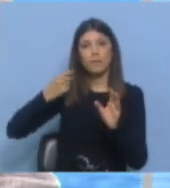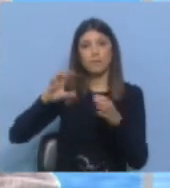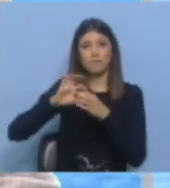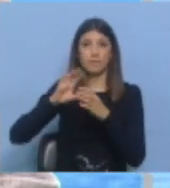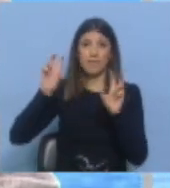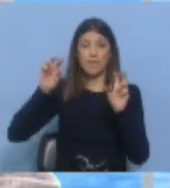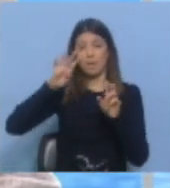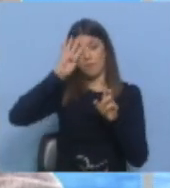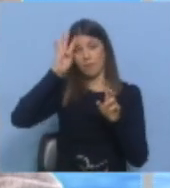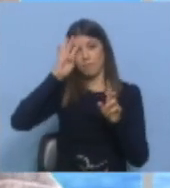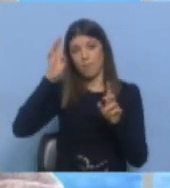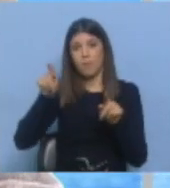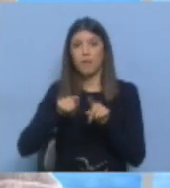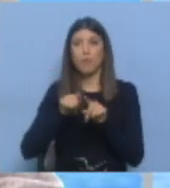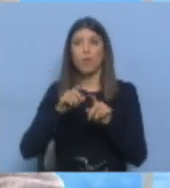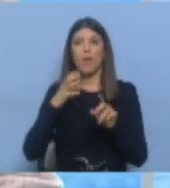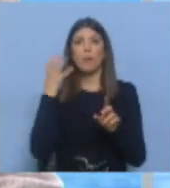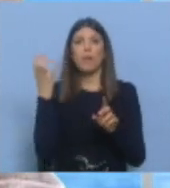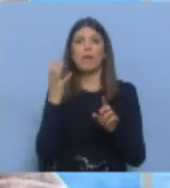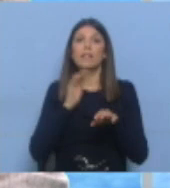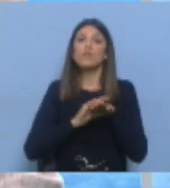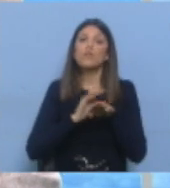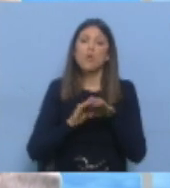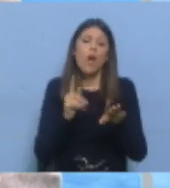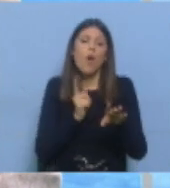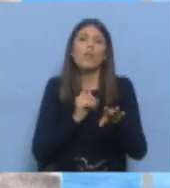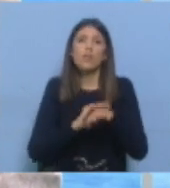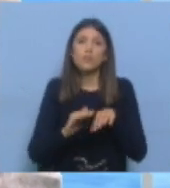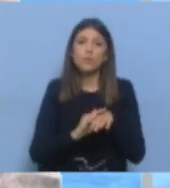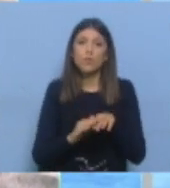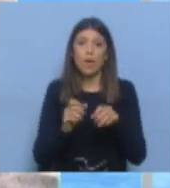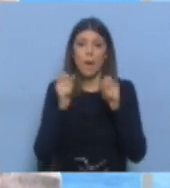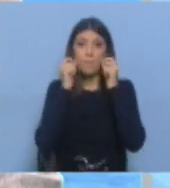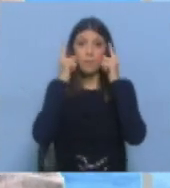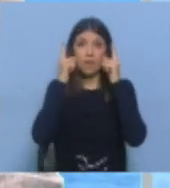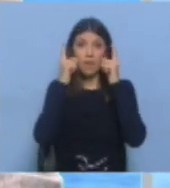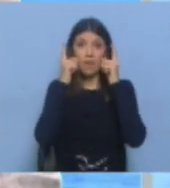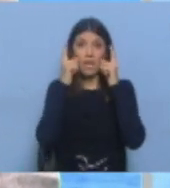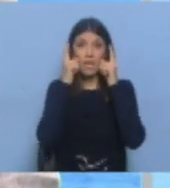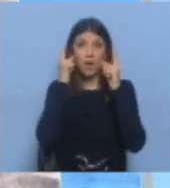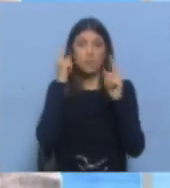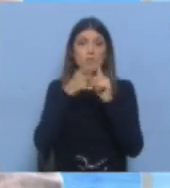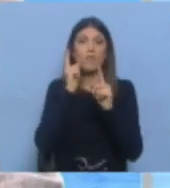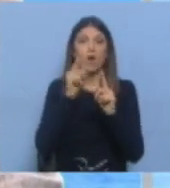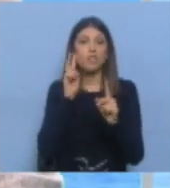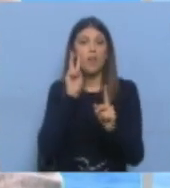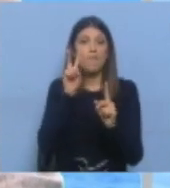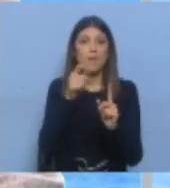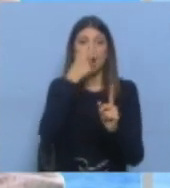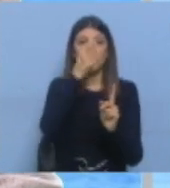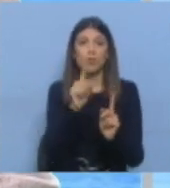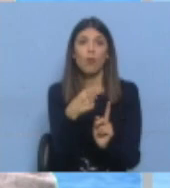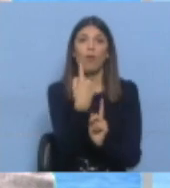é abrir os olhos para ver os outros. E isto parece uma coisa de nada, até sem grande profundidade espiritual, mas na verdade é